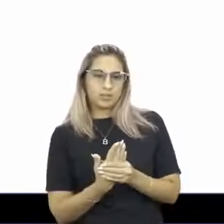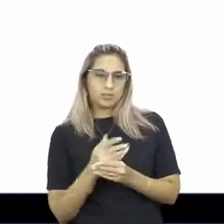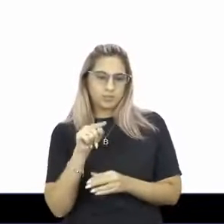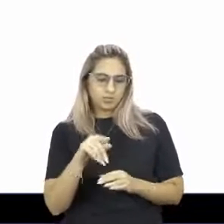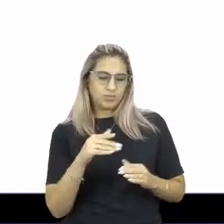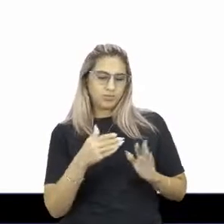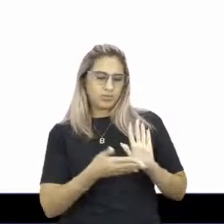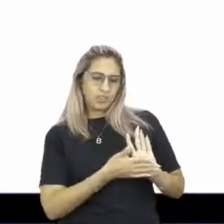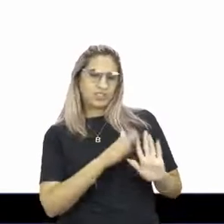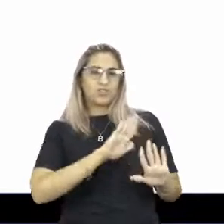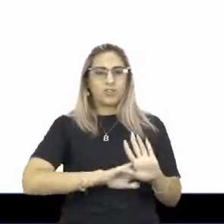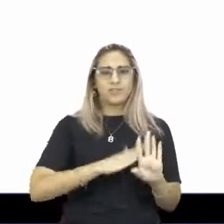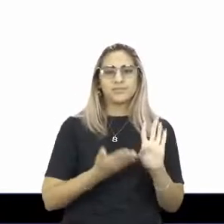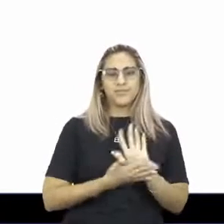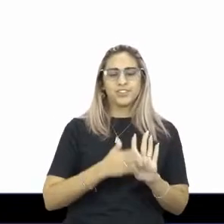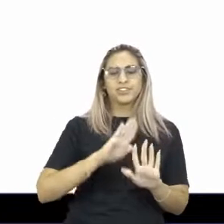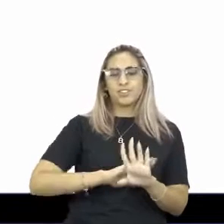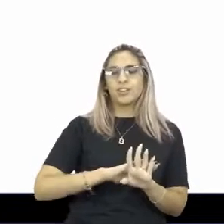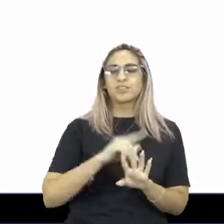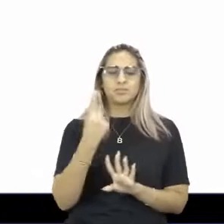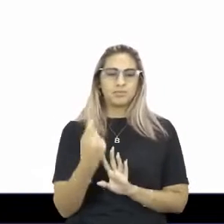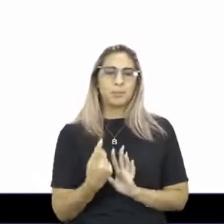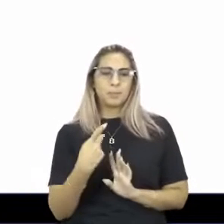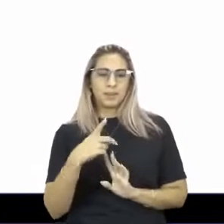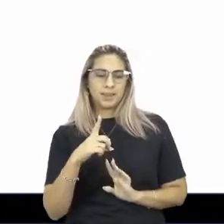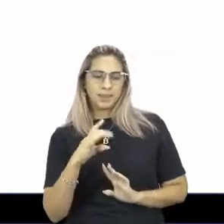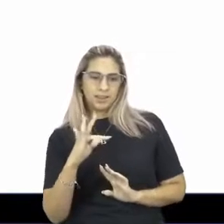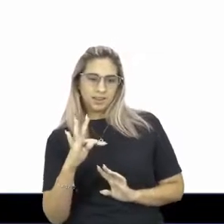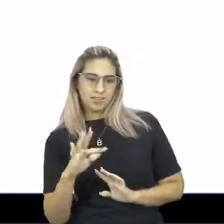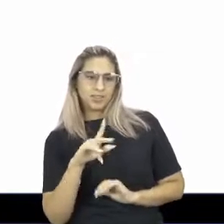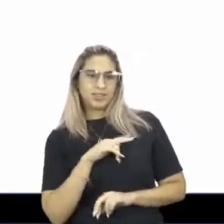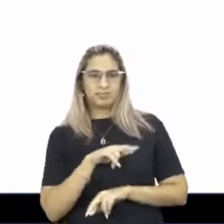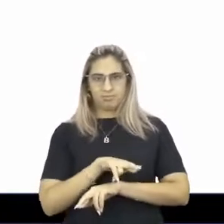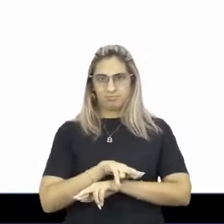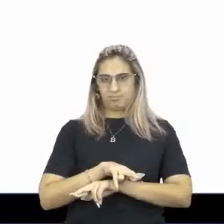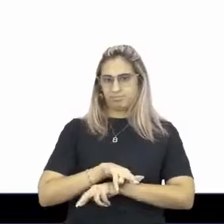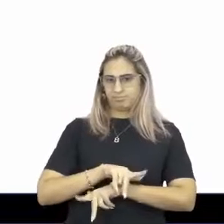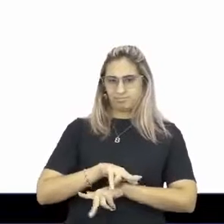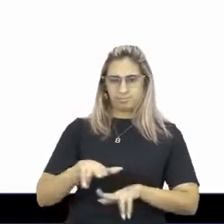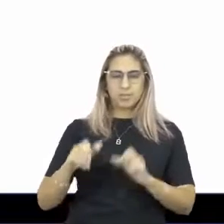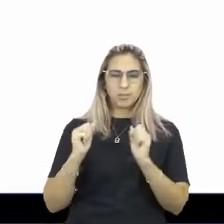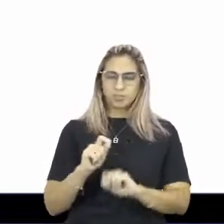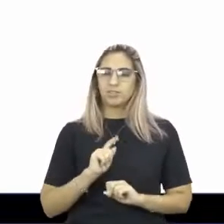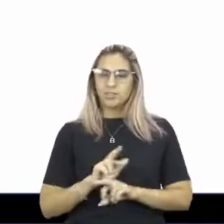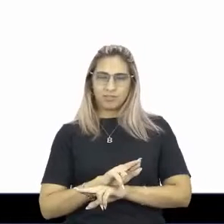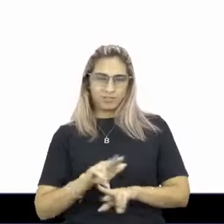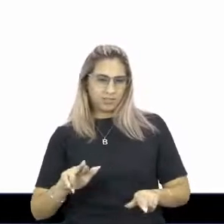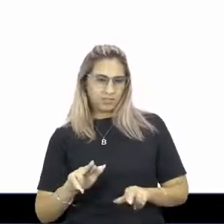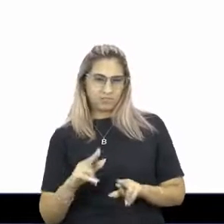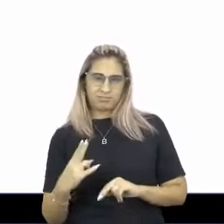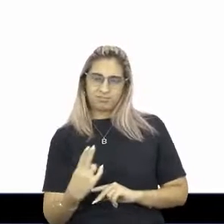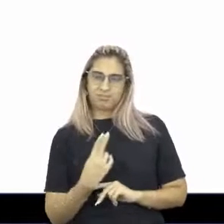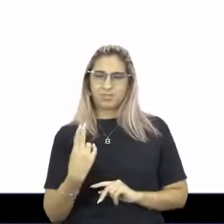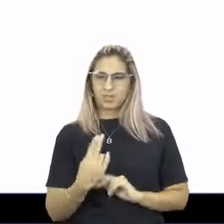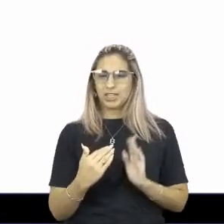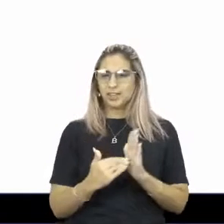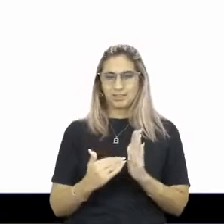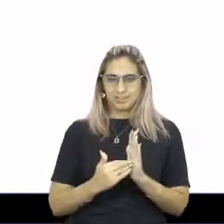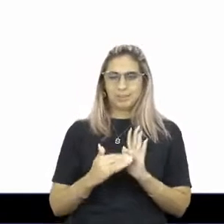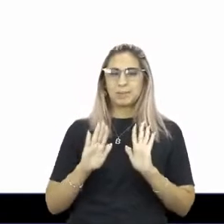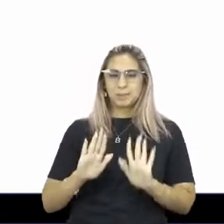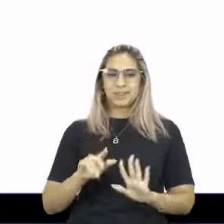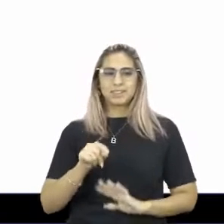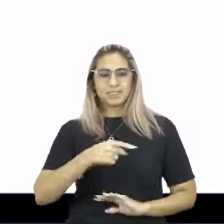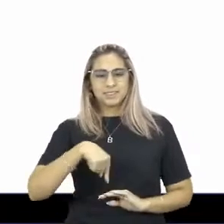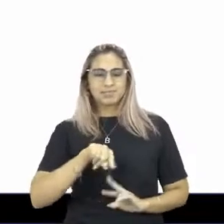frente e verso de um único anexo. É um anexo em PDF que tem 2 páginas. Ele pode ter várias páginas, isso não tem limite. A questão